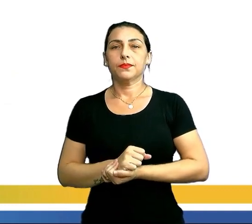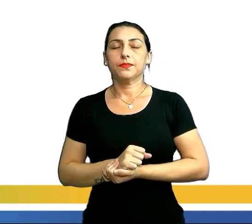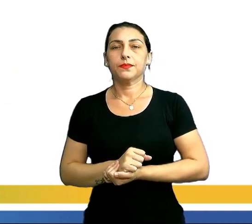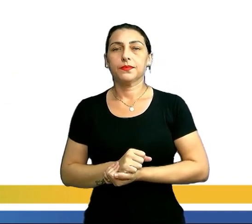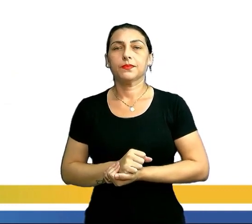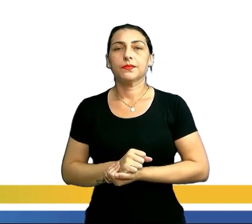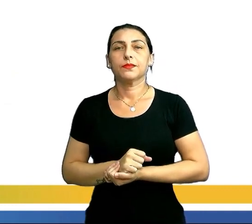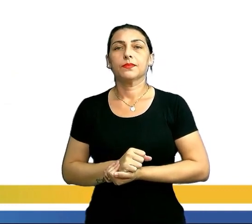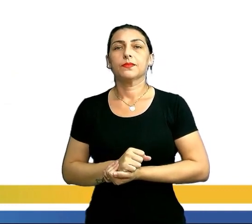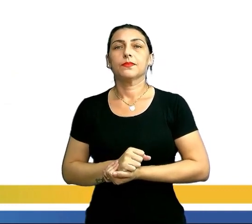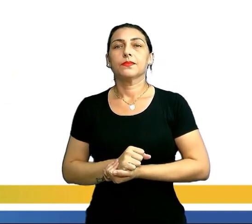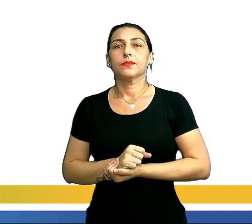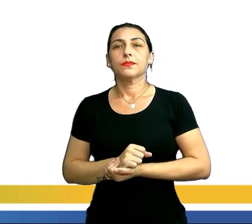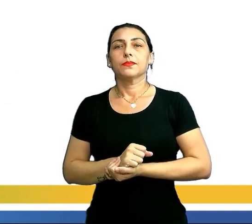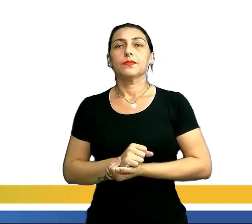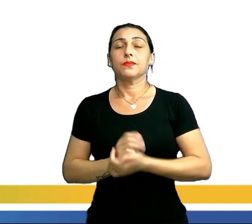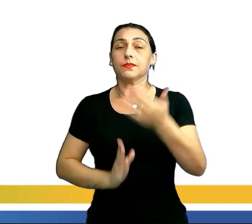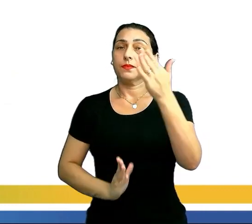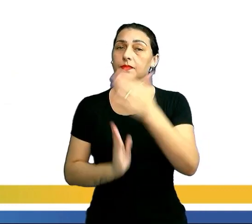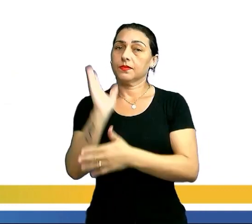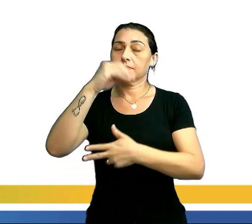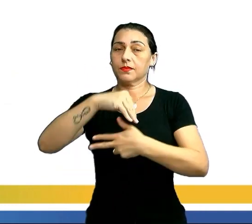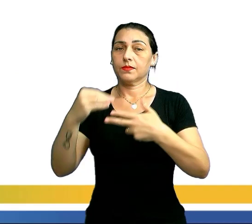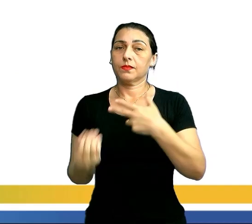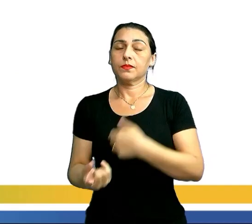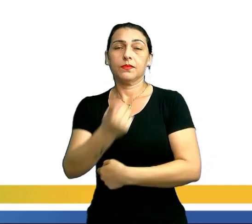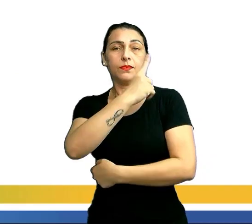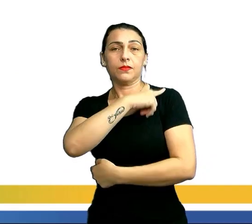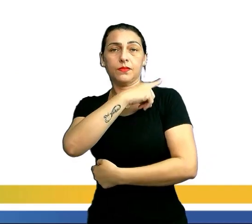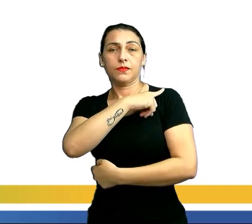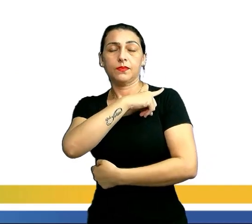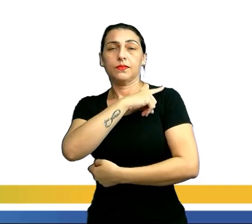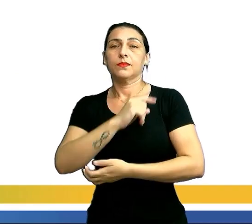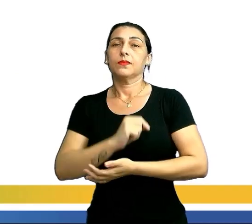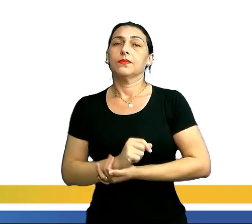Vamos lá. Lá no Aprova Enem, primeira série,